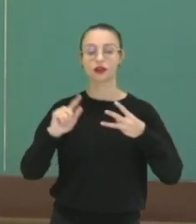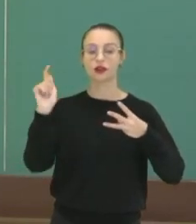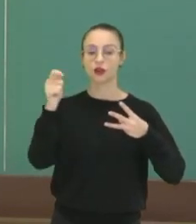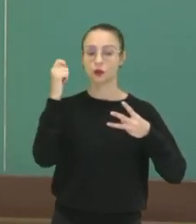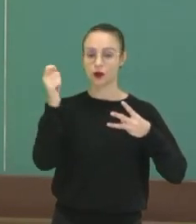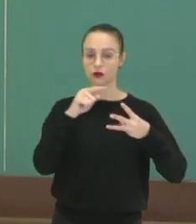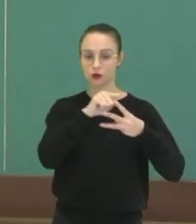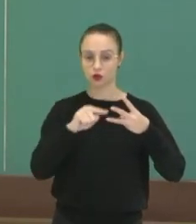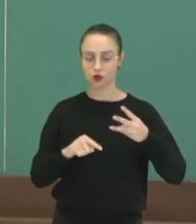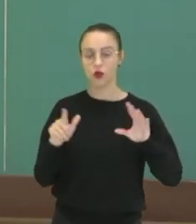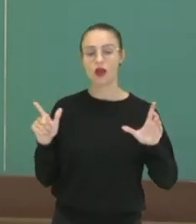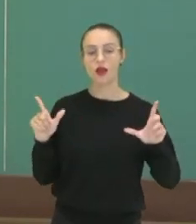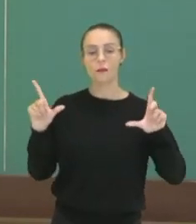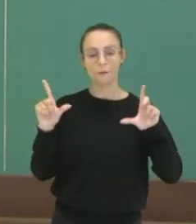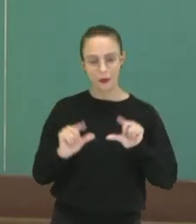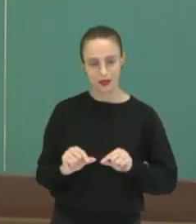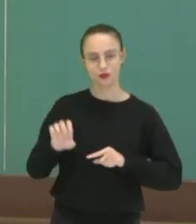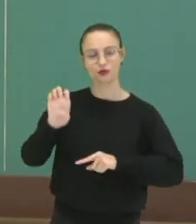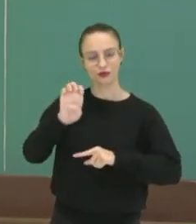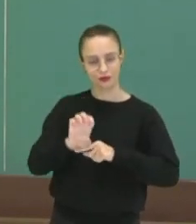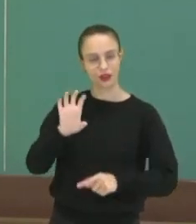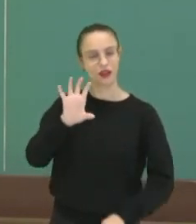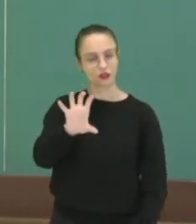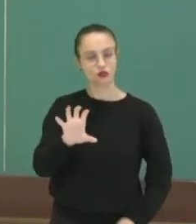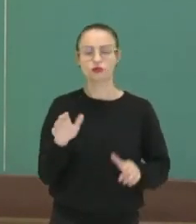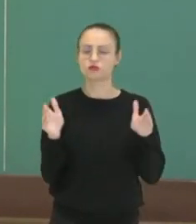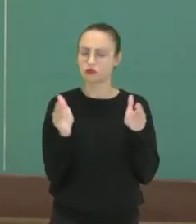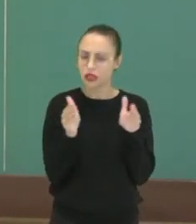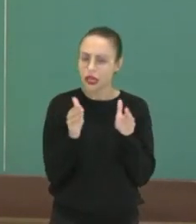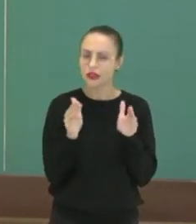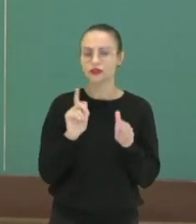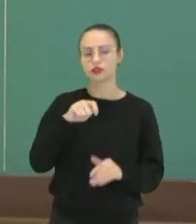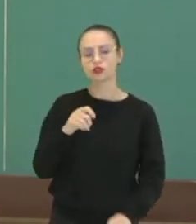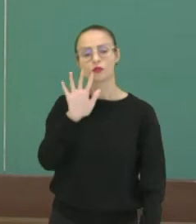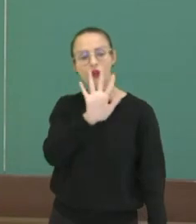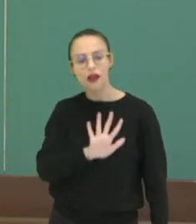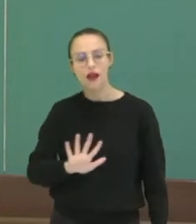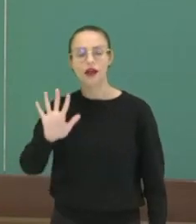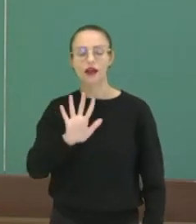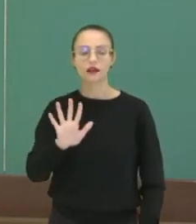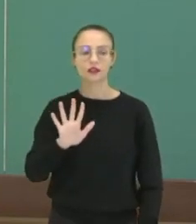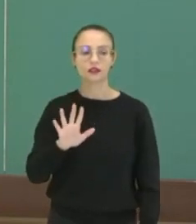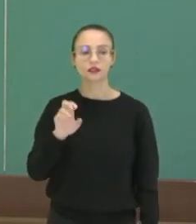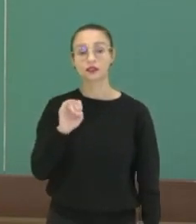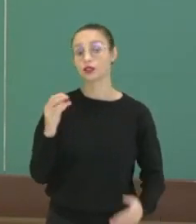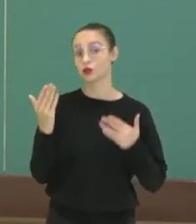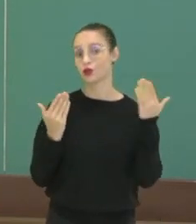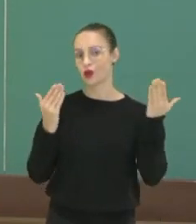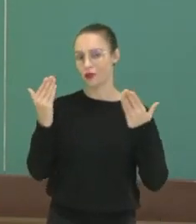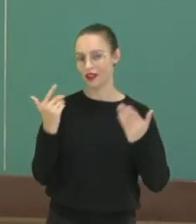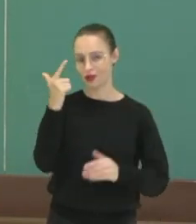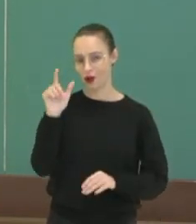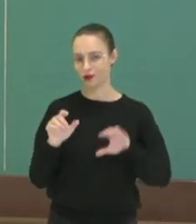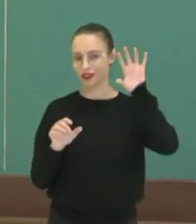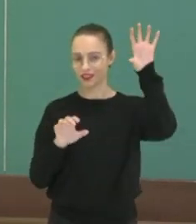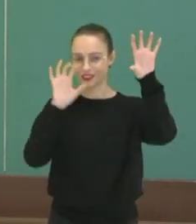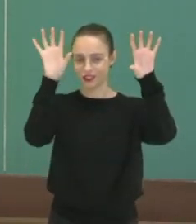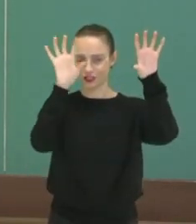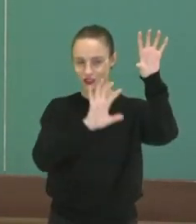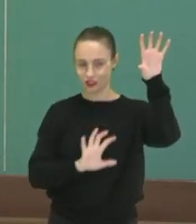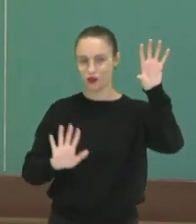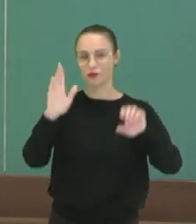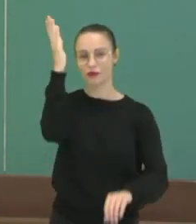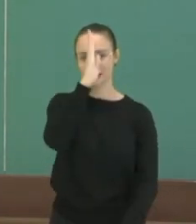de estados em área, né? Ela é uma região pequena em termos de área, em termos de tamanho, se eu comparar com as outras regiões